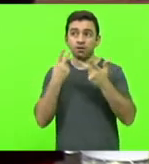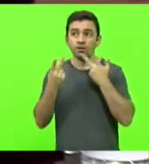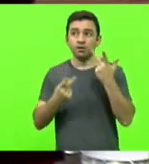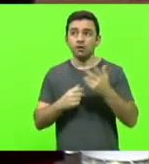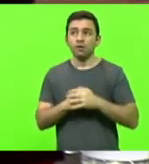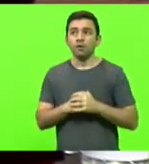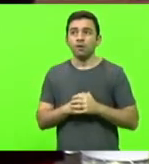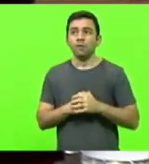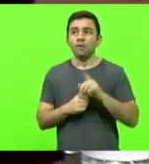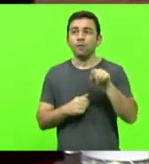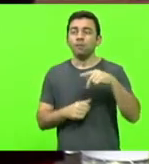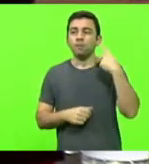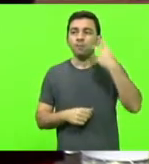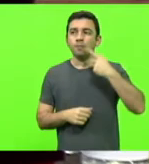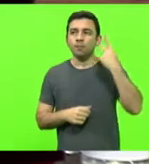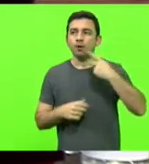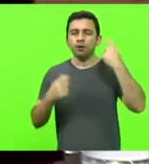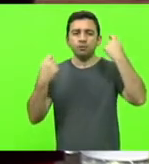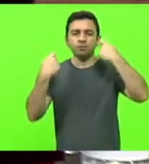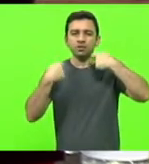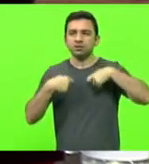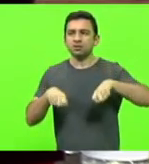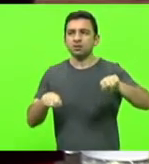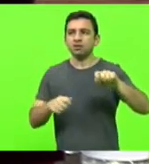é que a política não precisa existir,